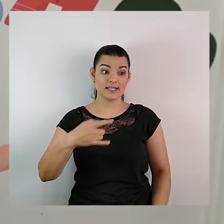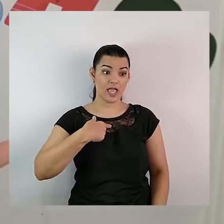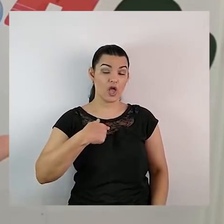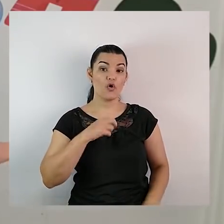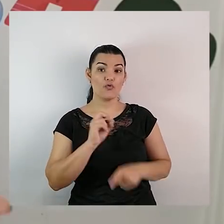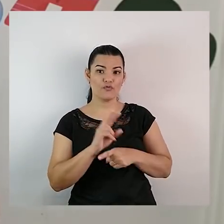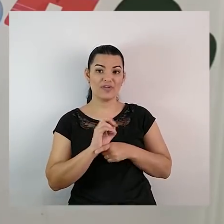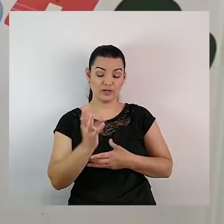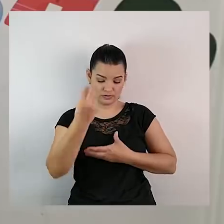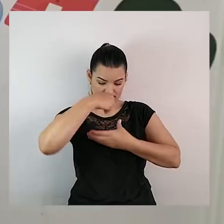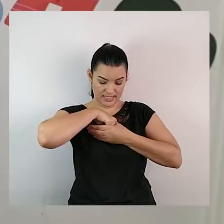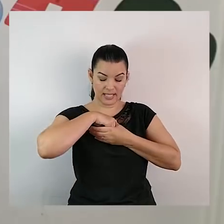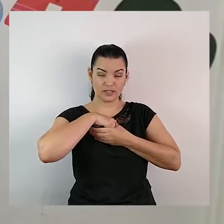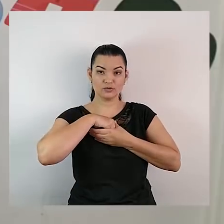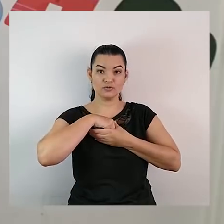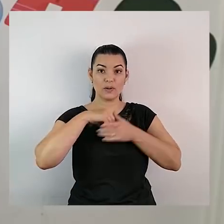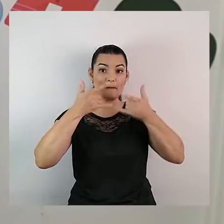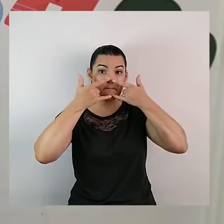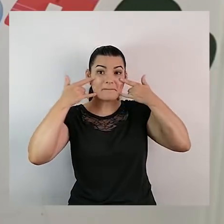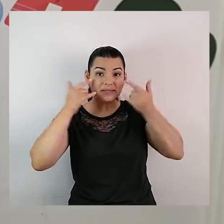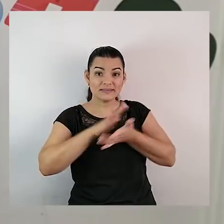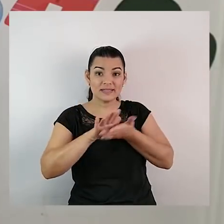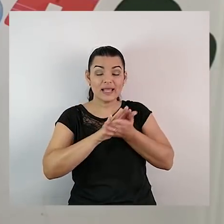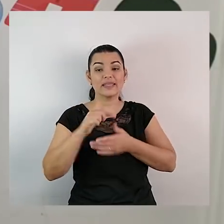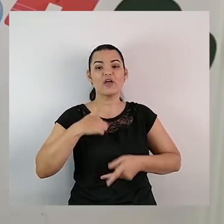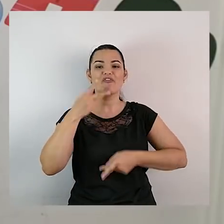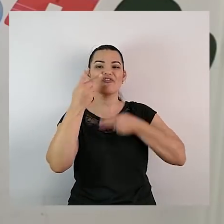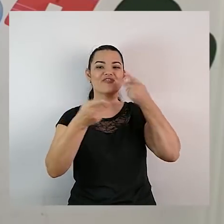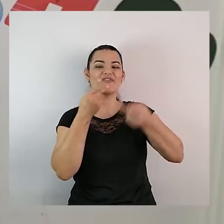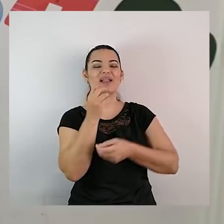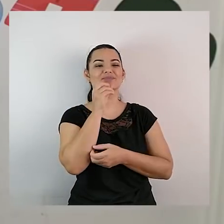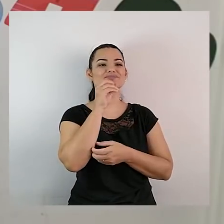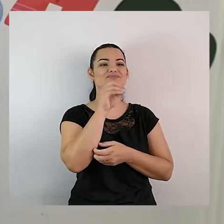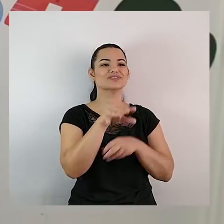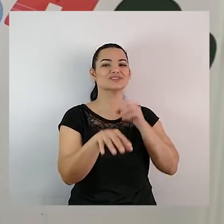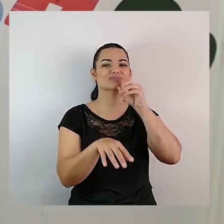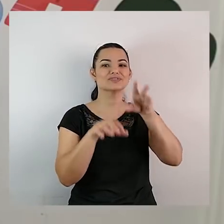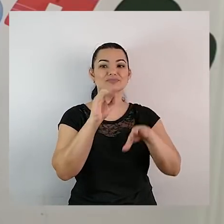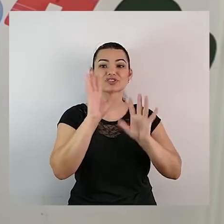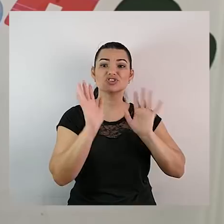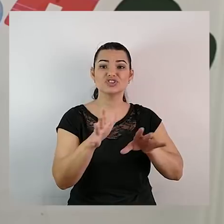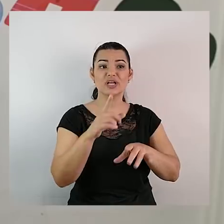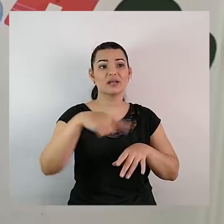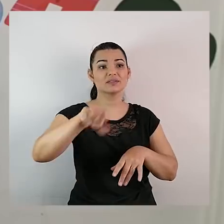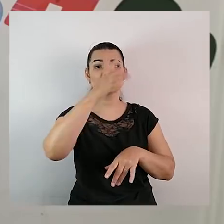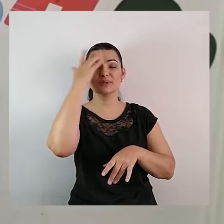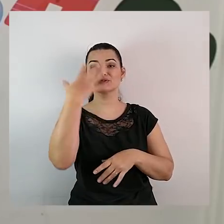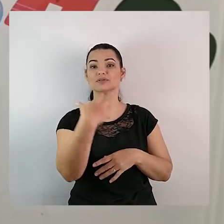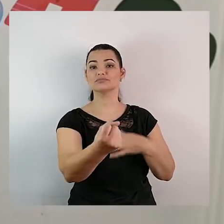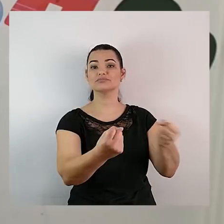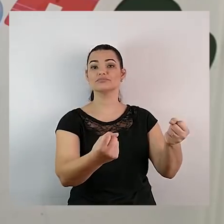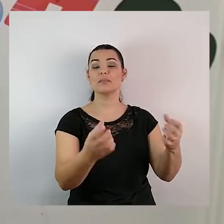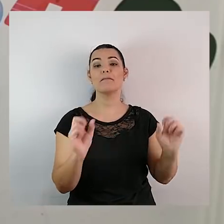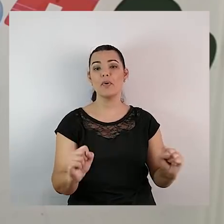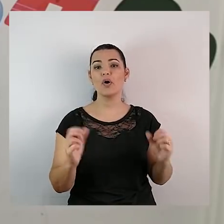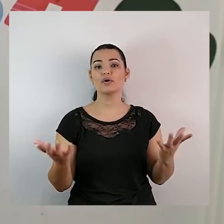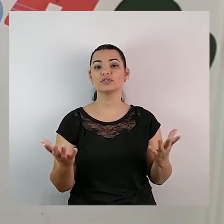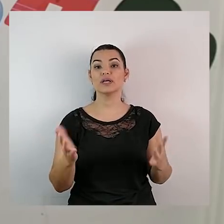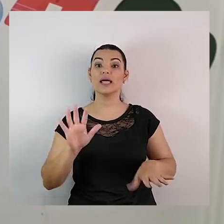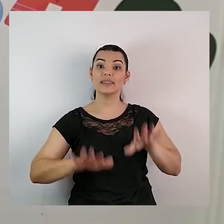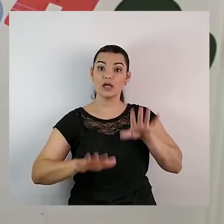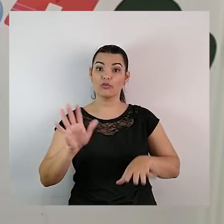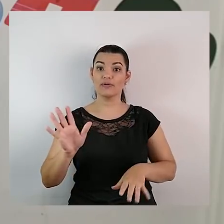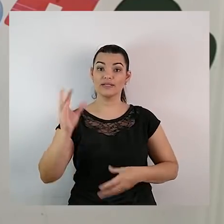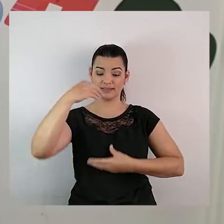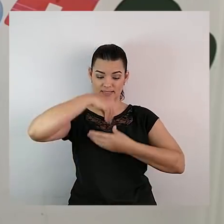eu falo, eu já estou transmitindo esse vírus para as outras pessoas. E no meu organismo, ele pode